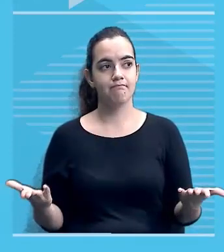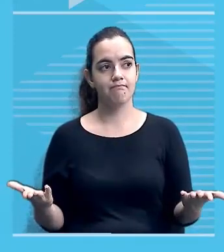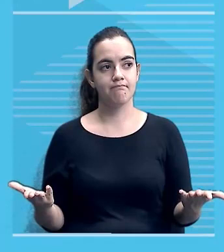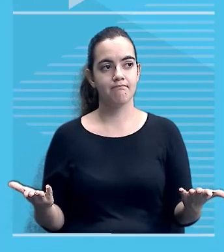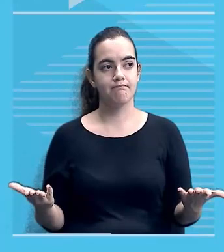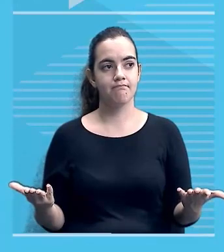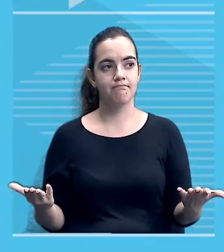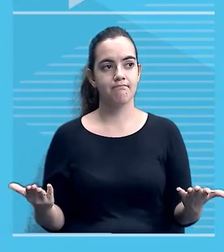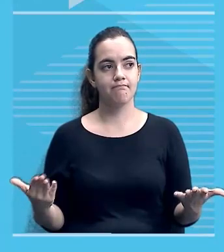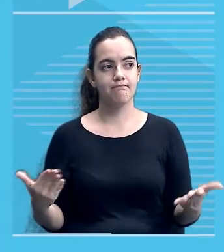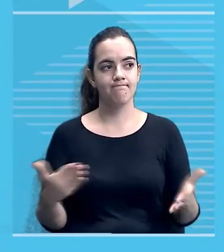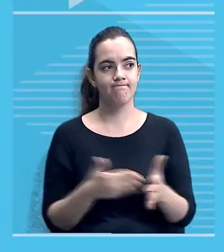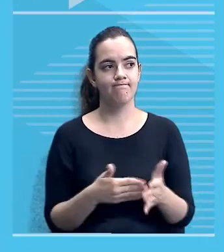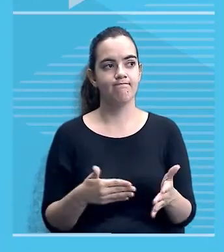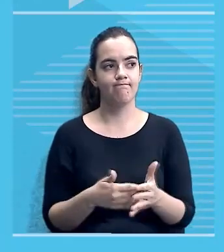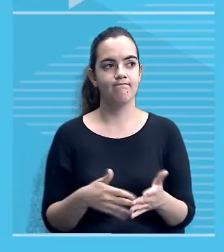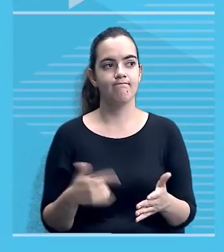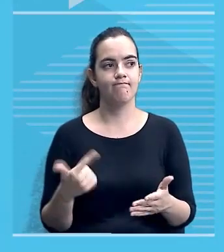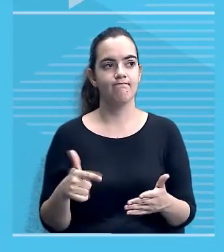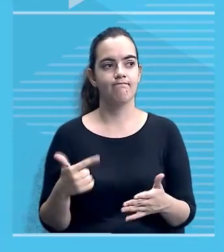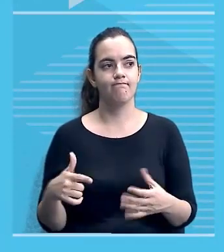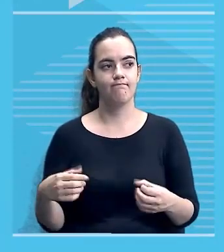letra a